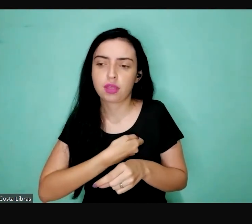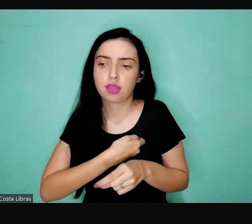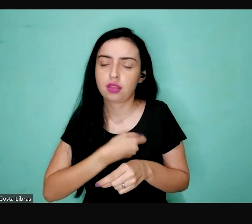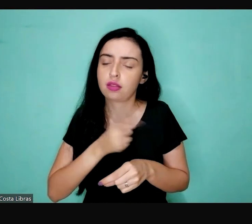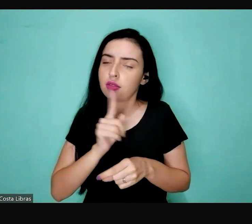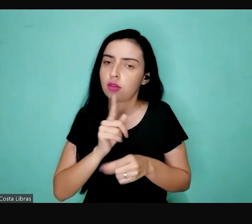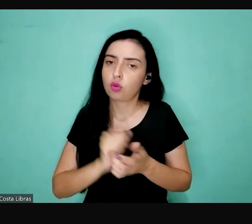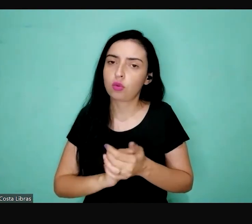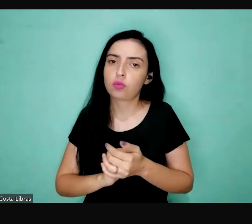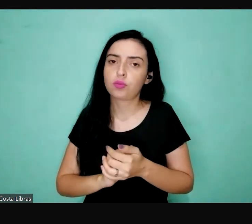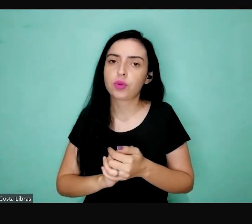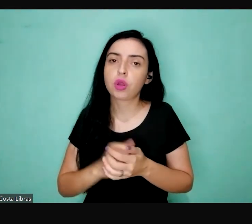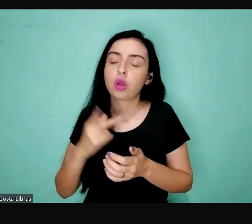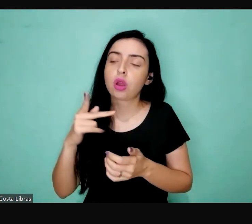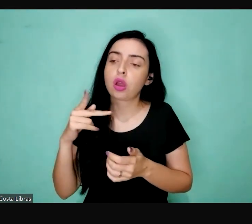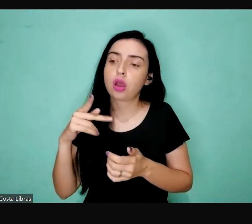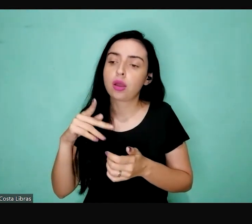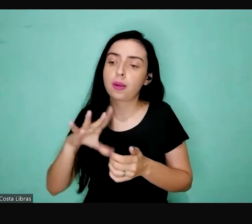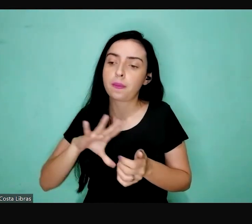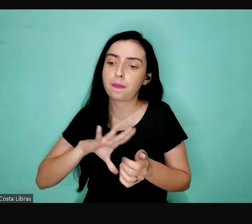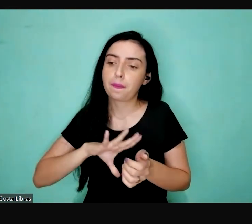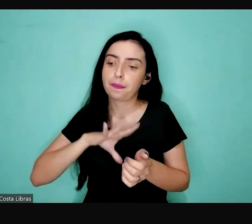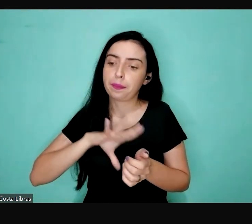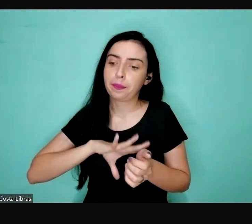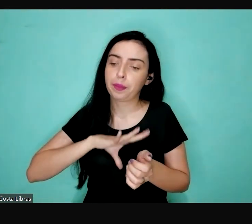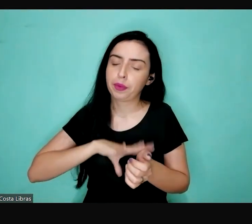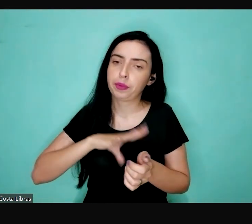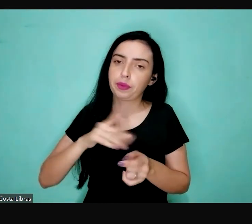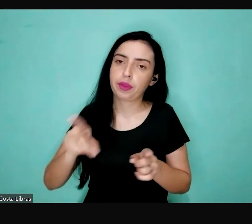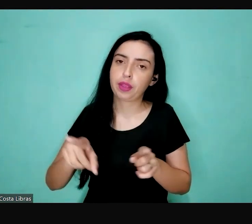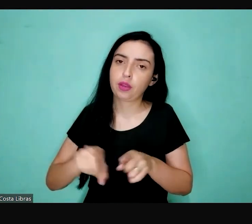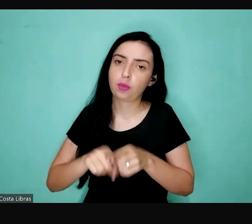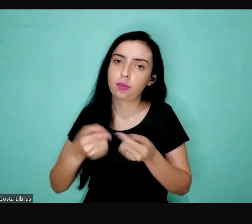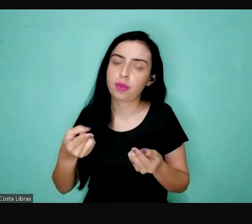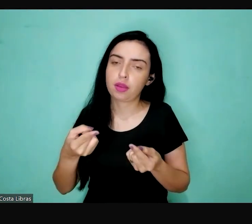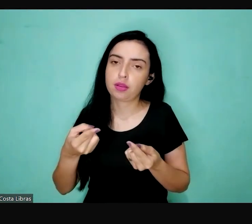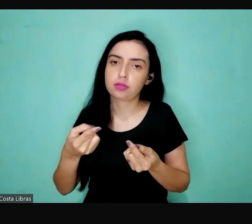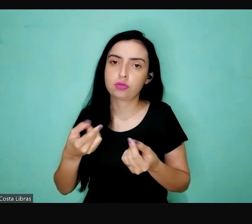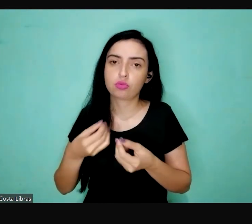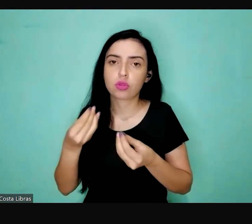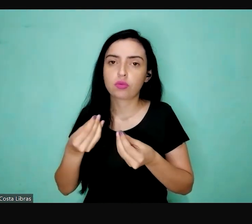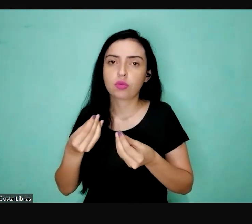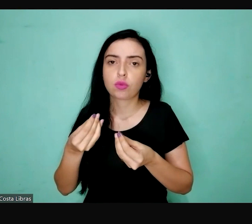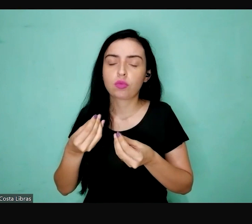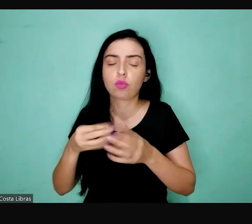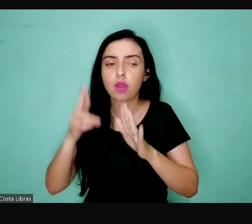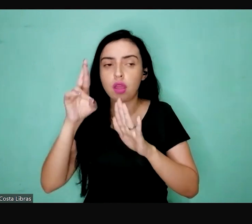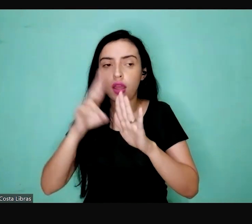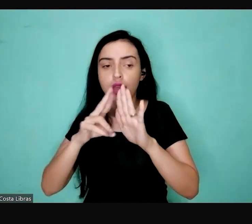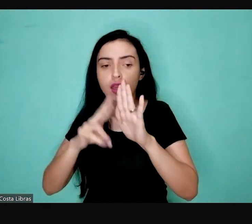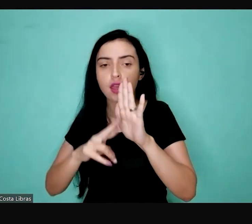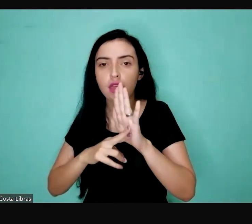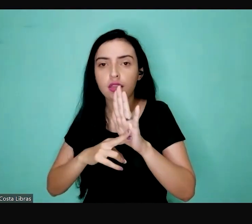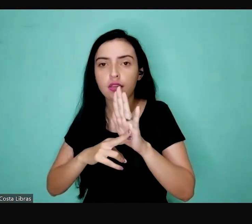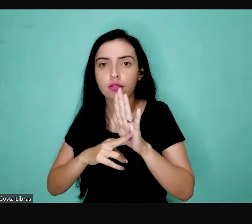a força inter partes, mas também um efeito, alguma doutrina fala de algum